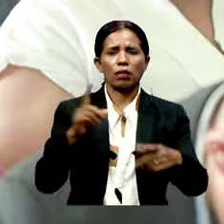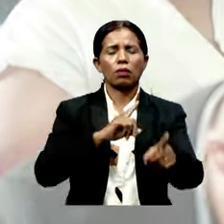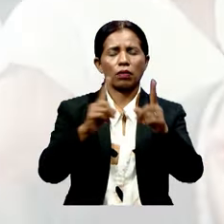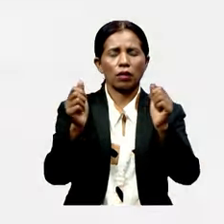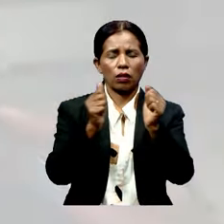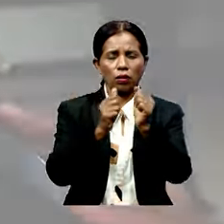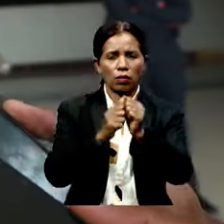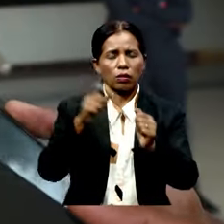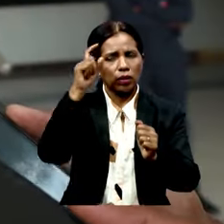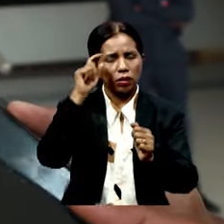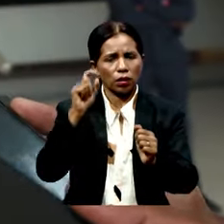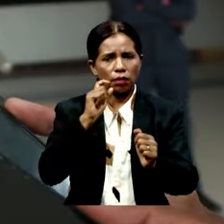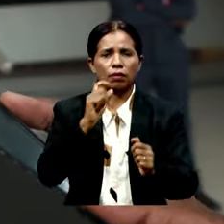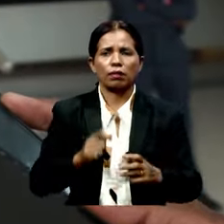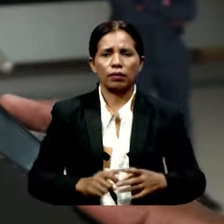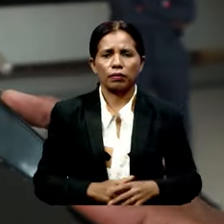nana. E